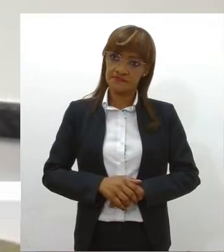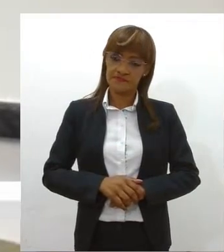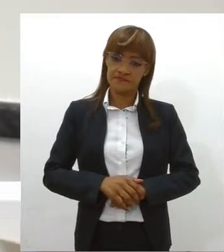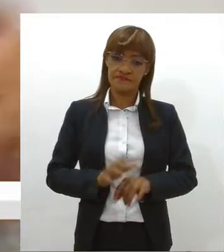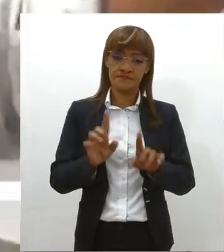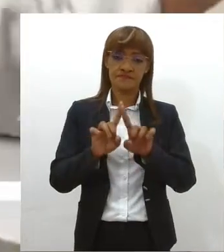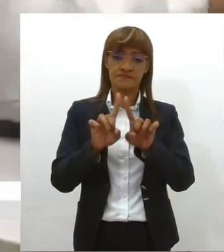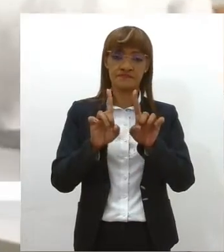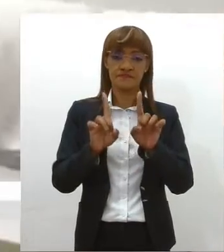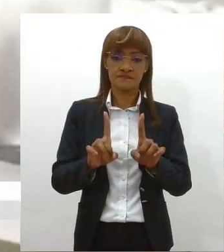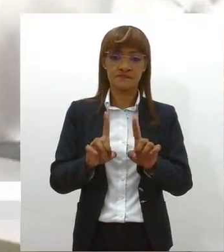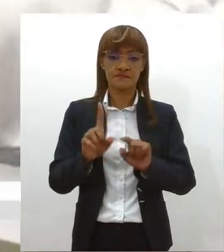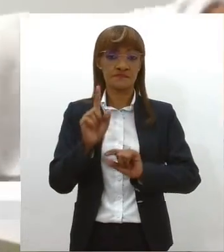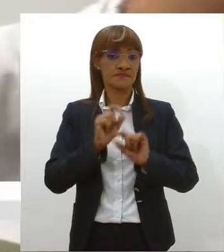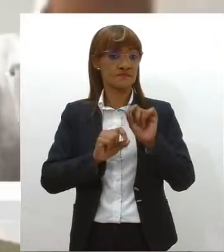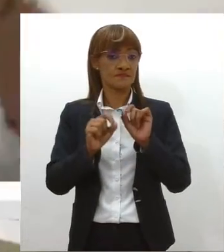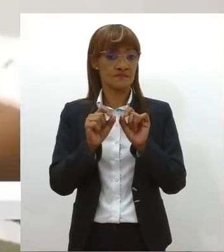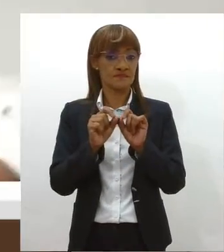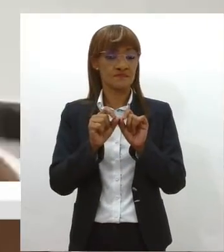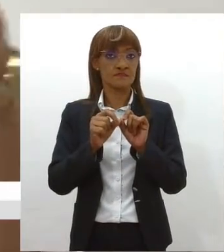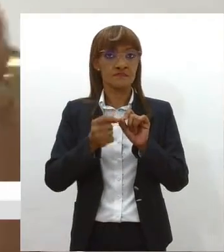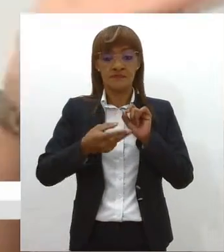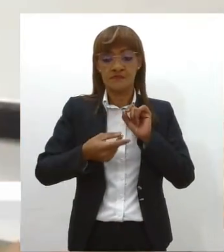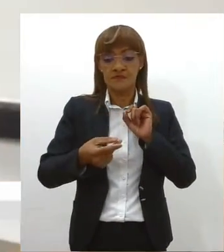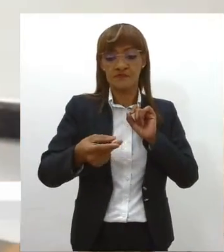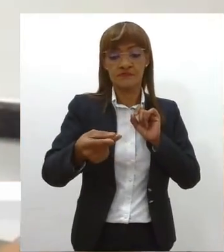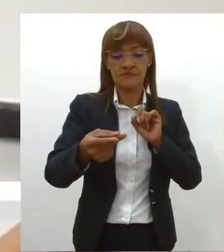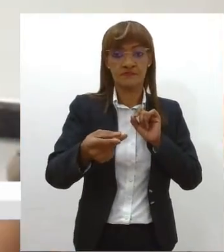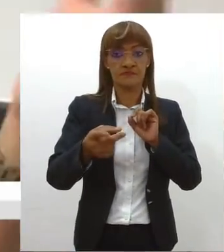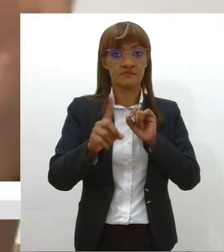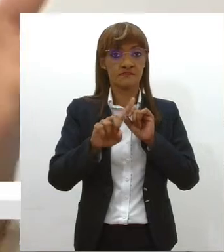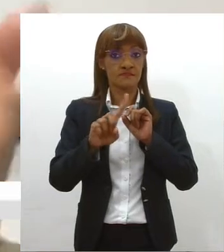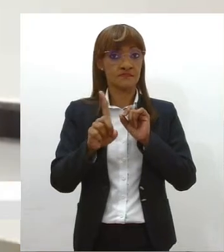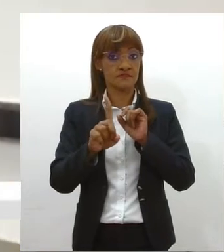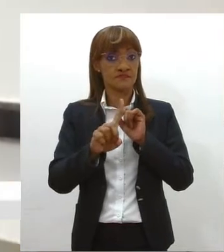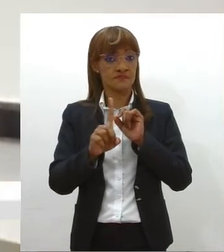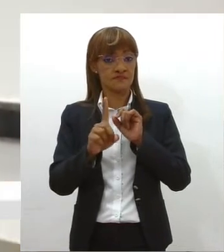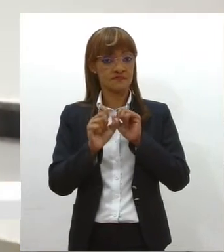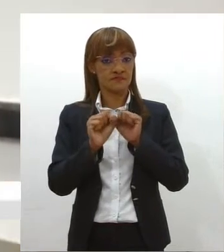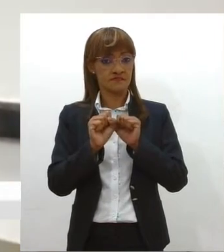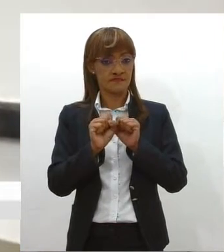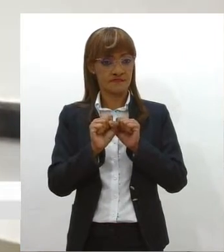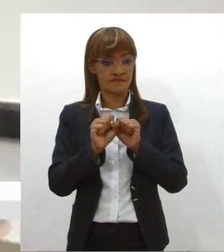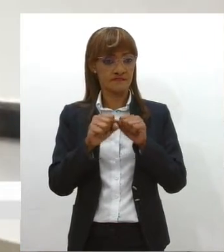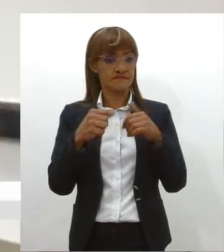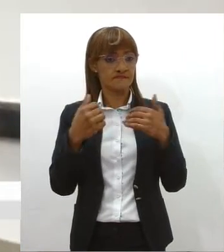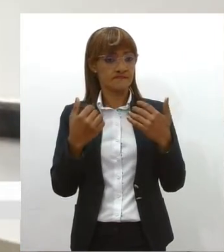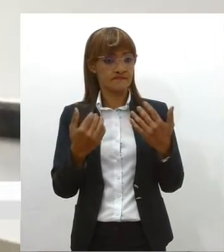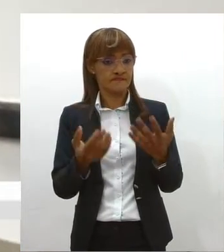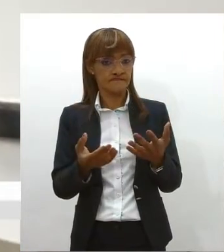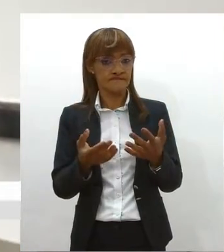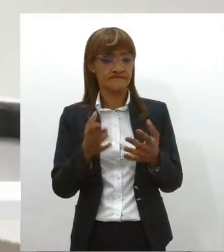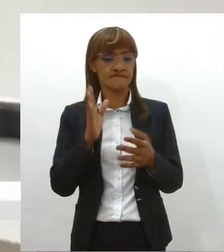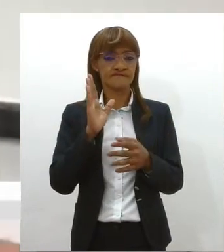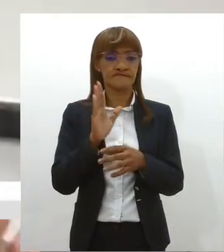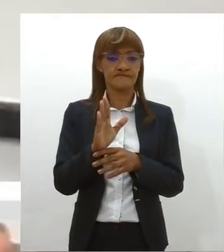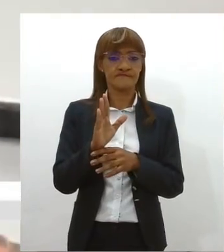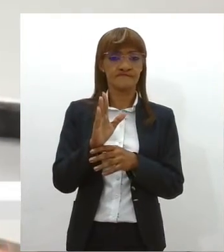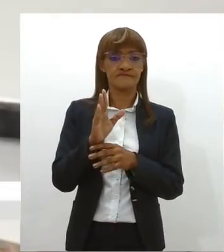isso não é para sempre, tá? Não vai durar para sempre. Isso geralmente dura cerca de